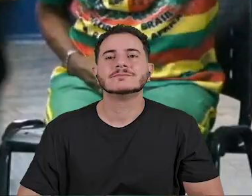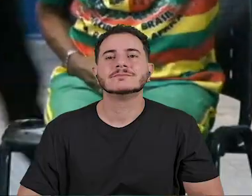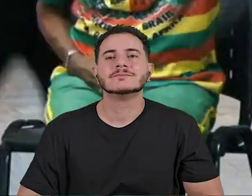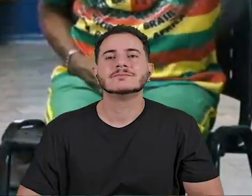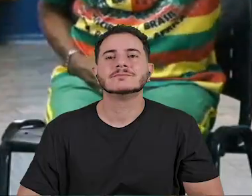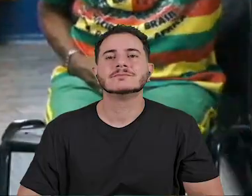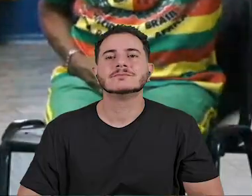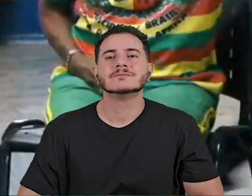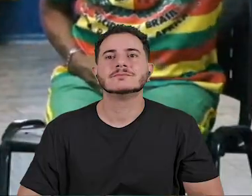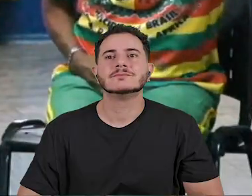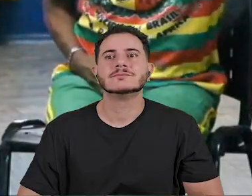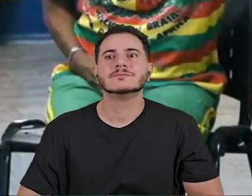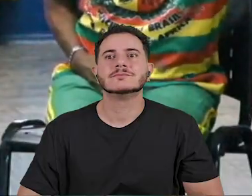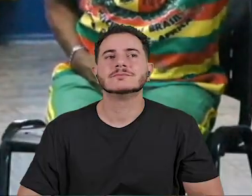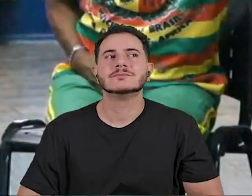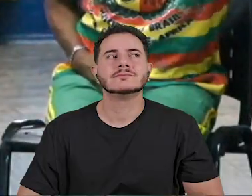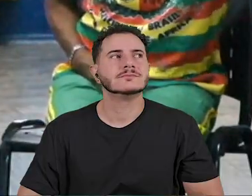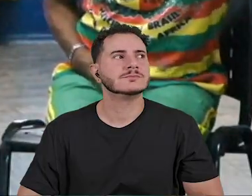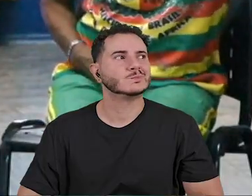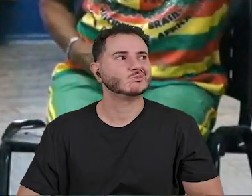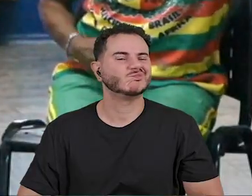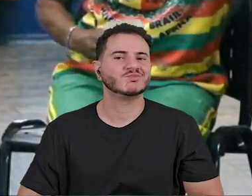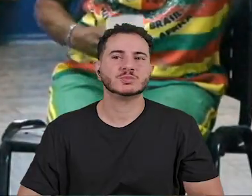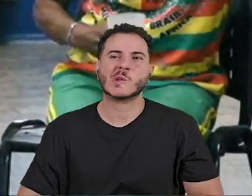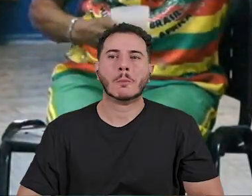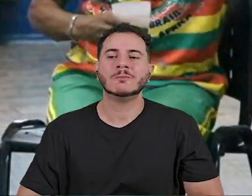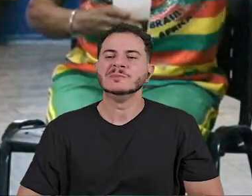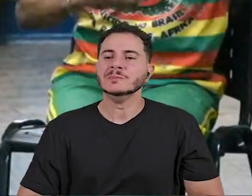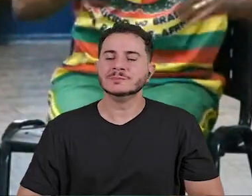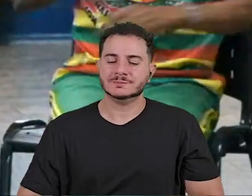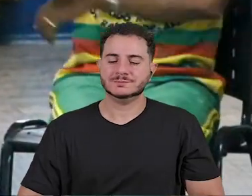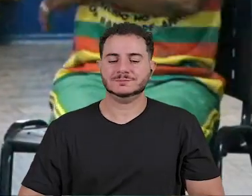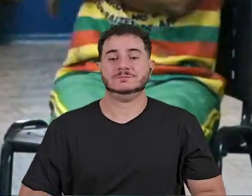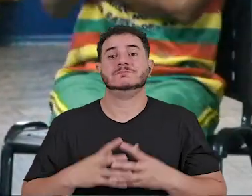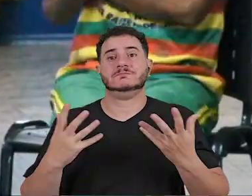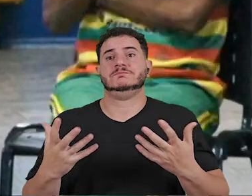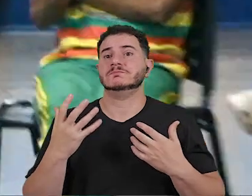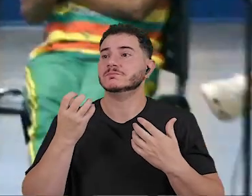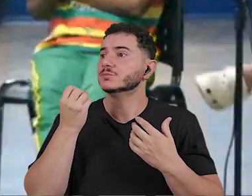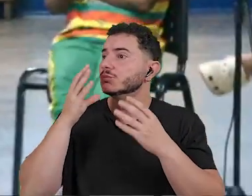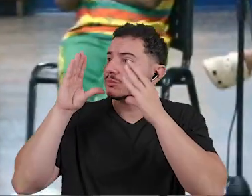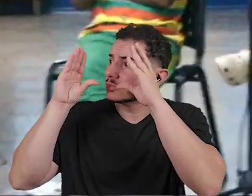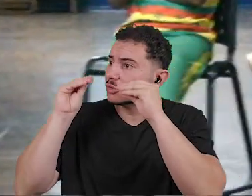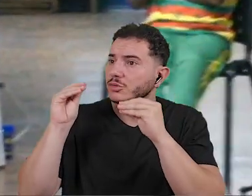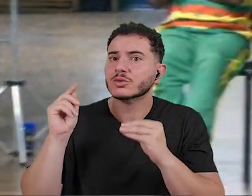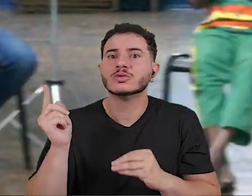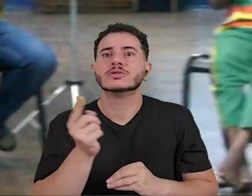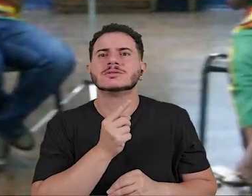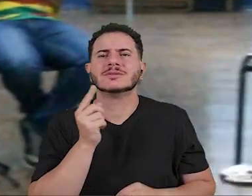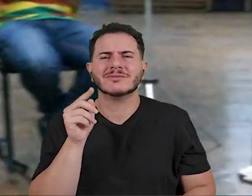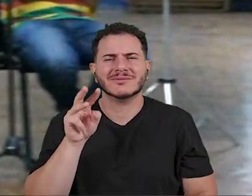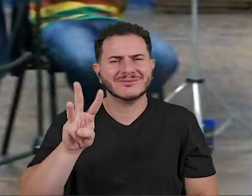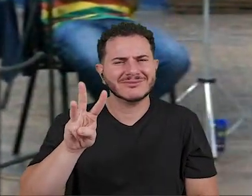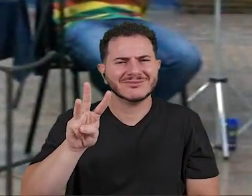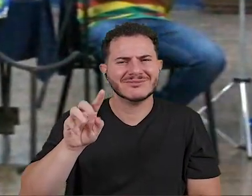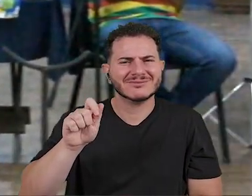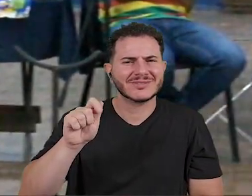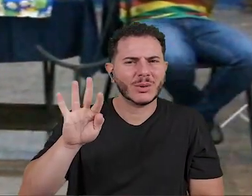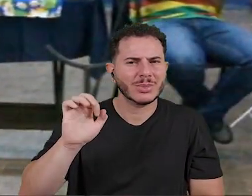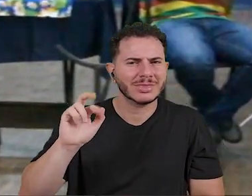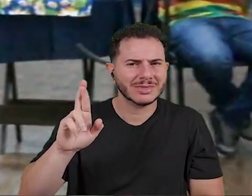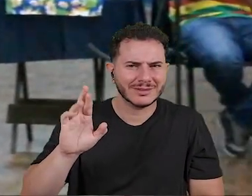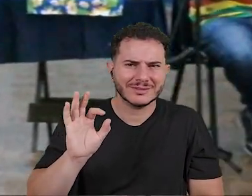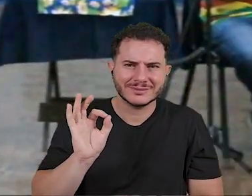Boa noite, Walter, né? Eu queria fazer uma pergunta. A gente